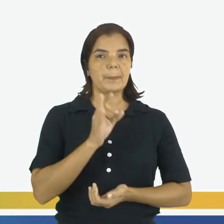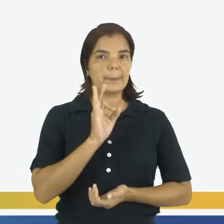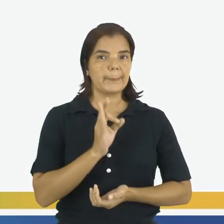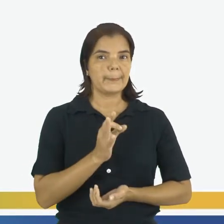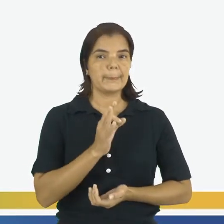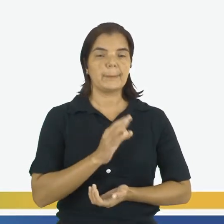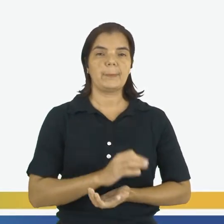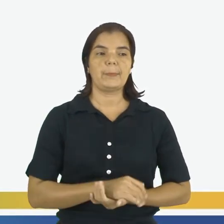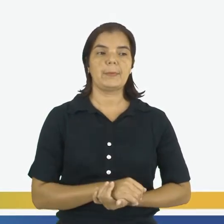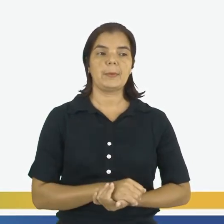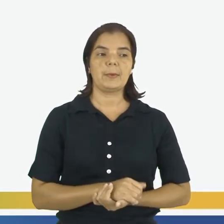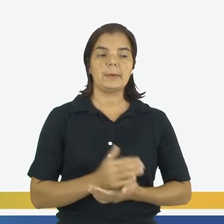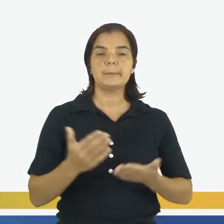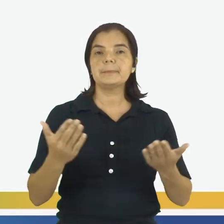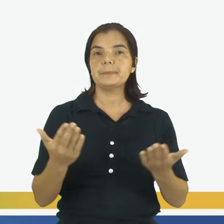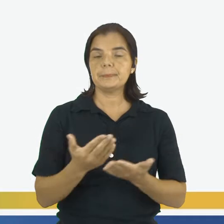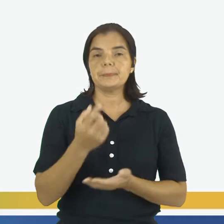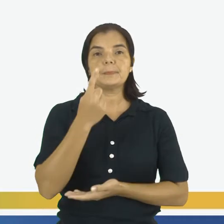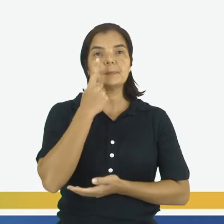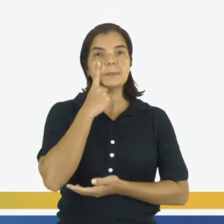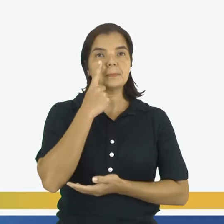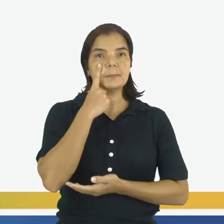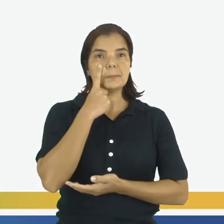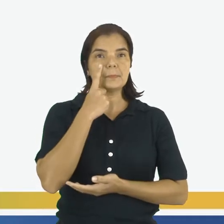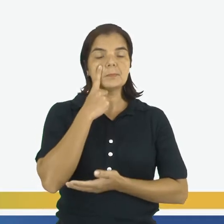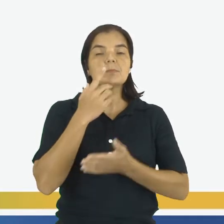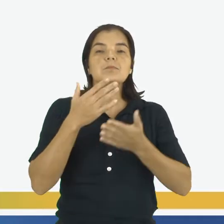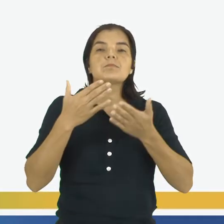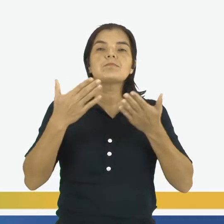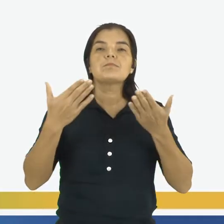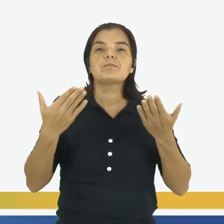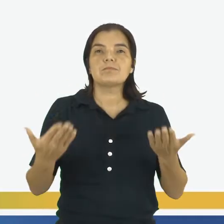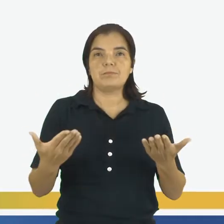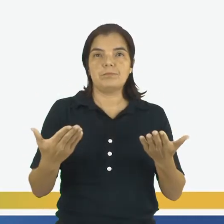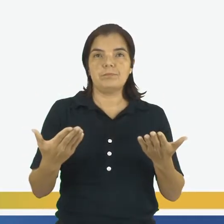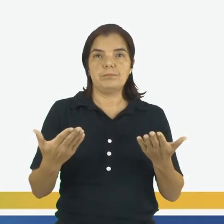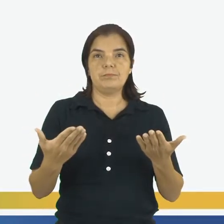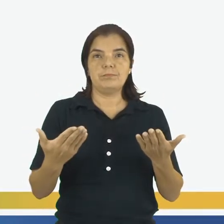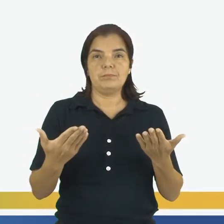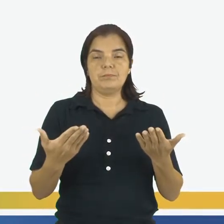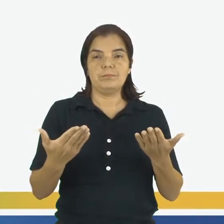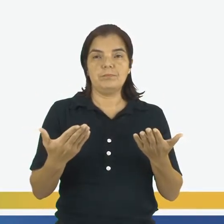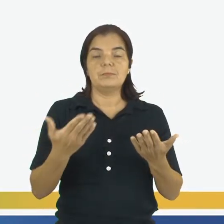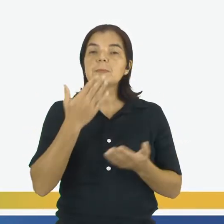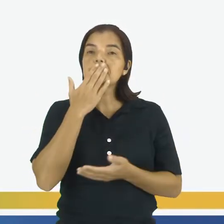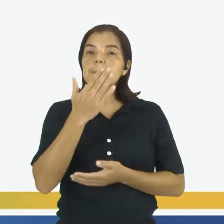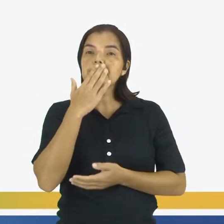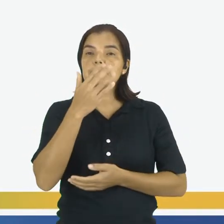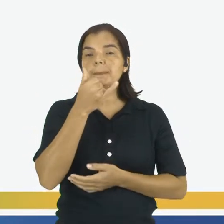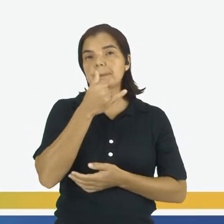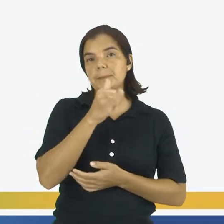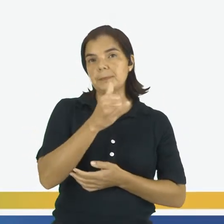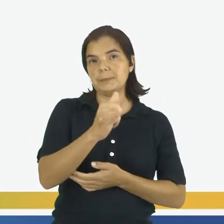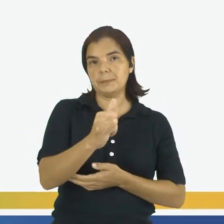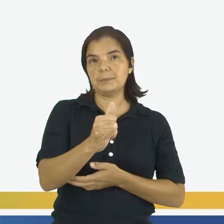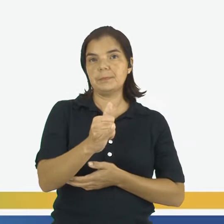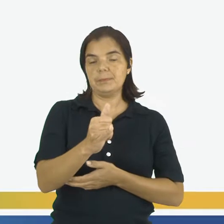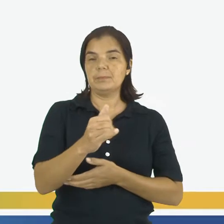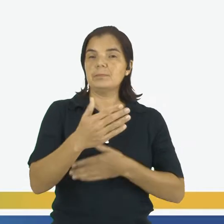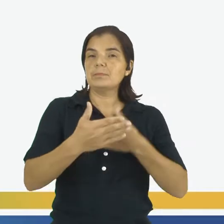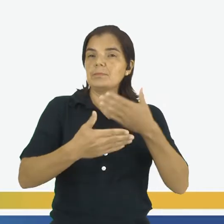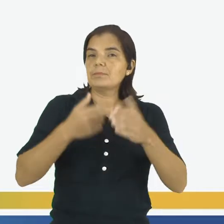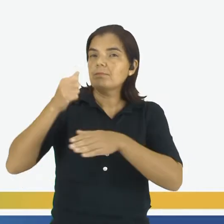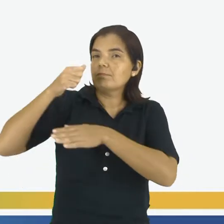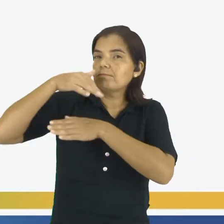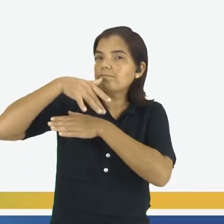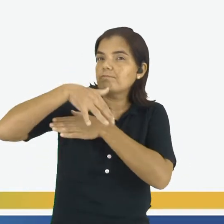certo? Agora vamos ver qual é a fonte de energia, o tipo de energia que é gerado a partir